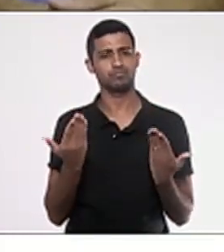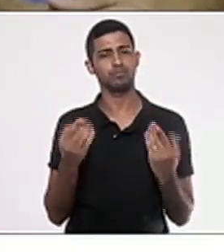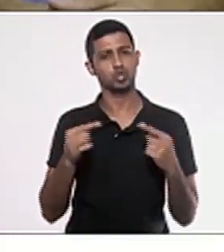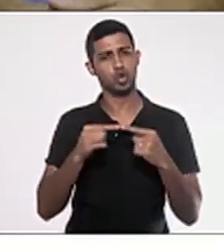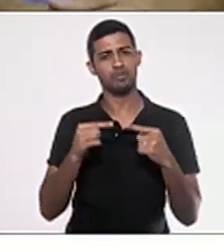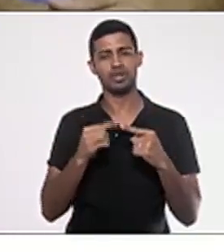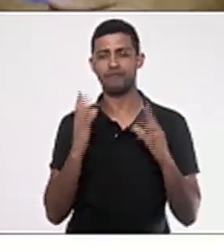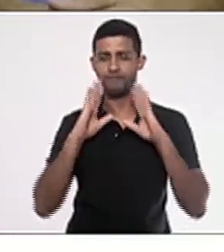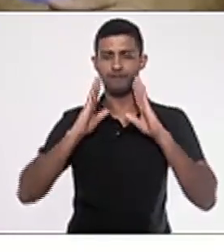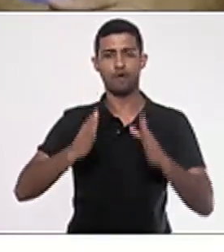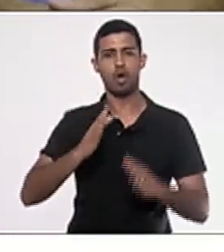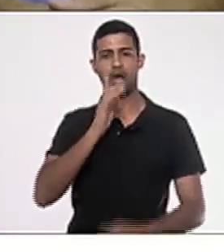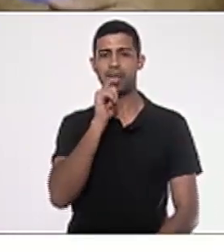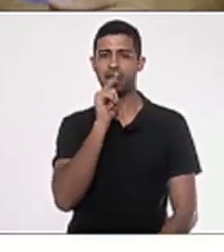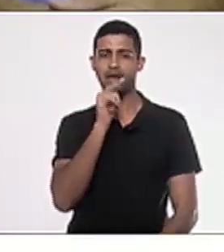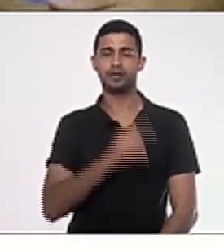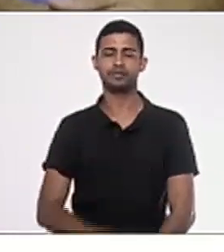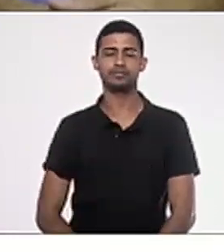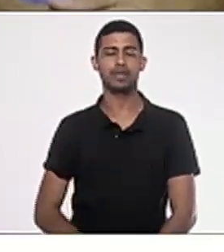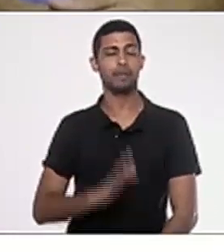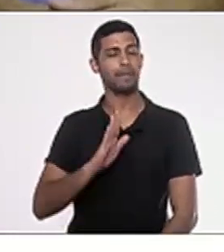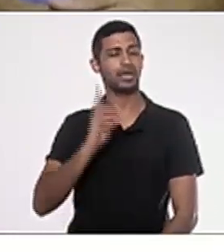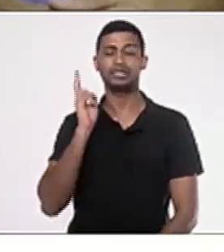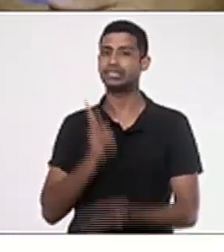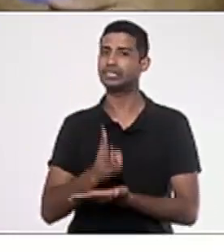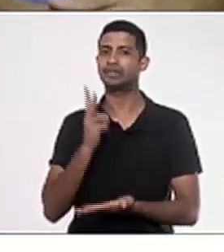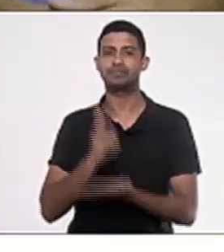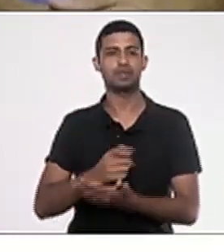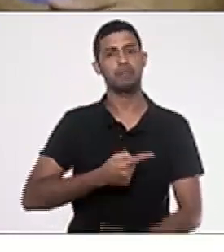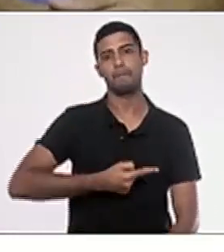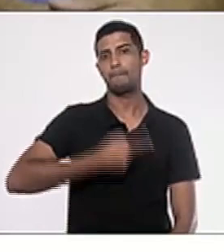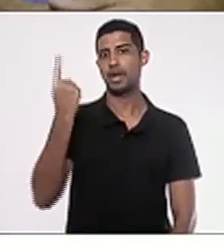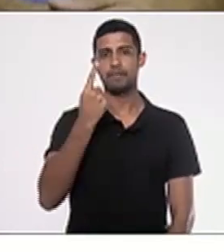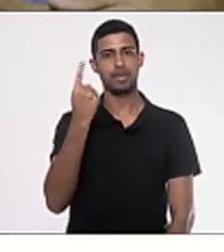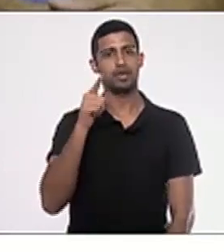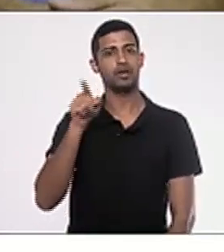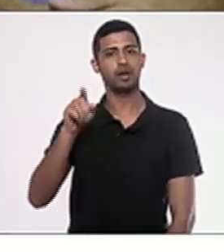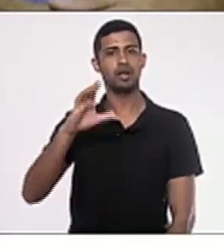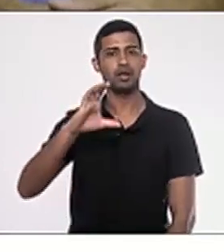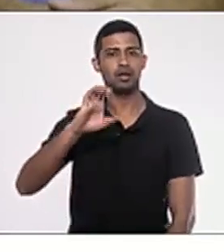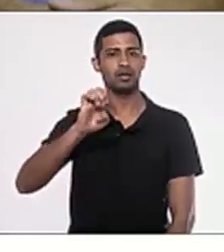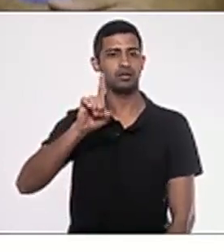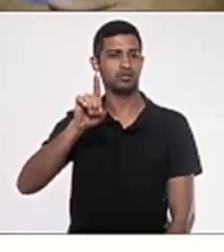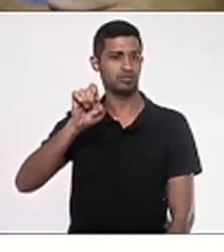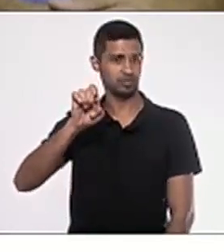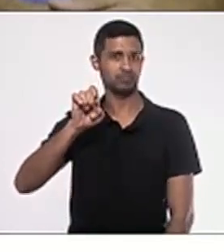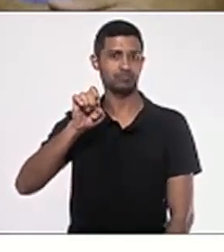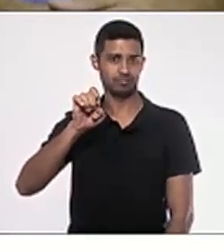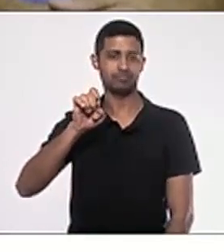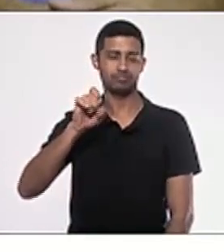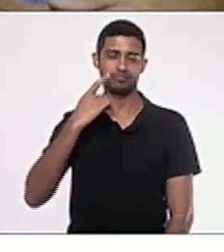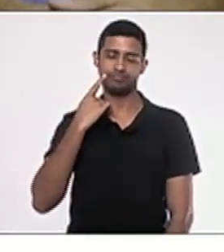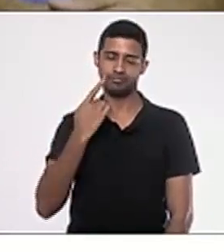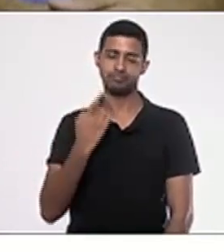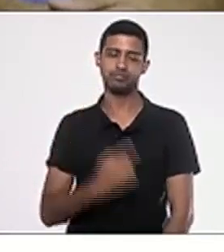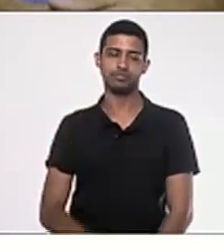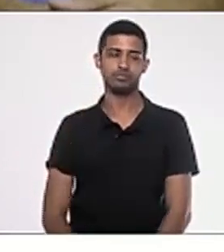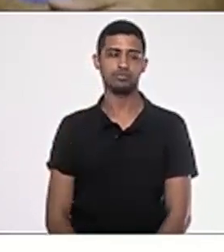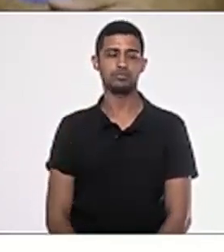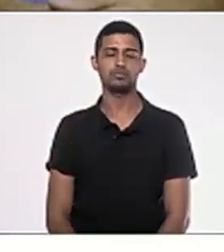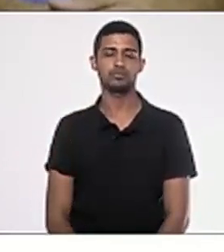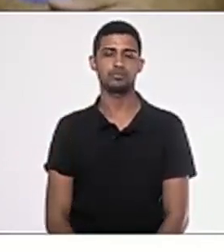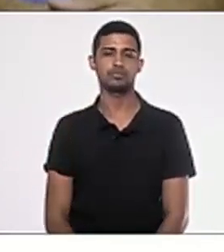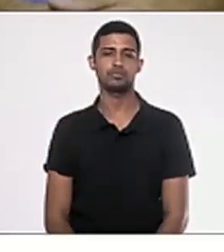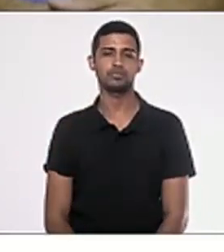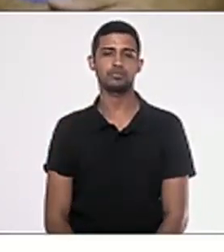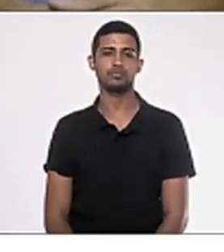de água, mas a SEDAI é sempre a empresa que aparece em primeiro